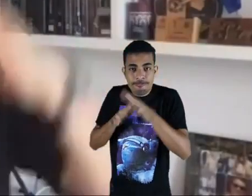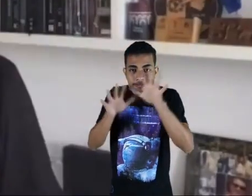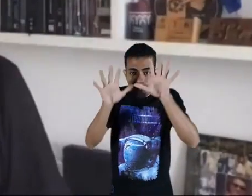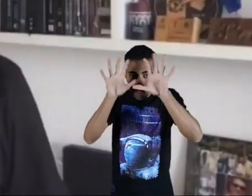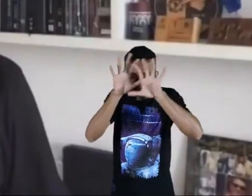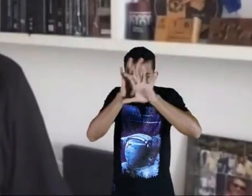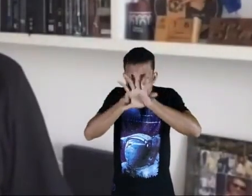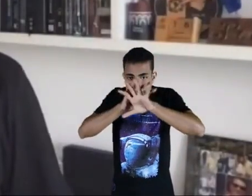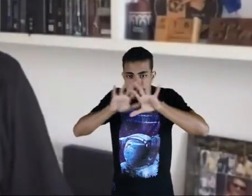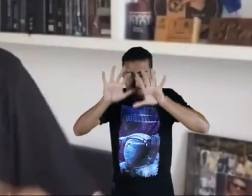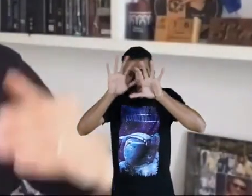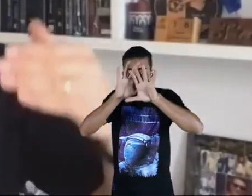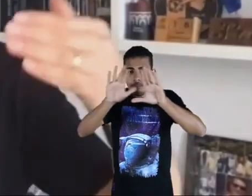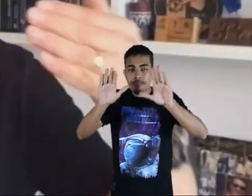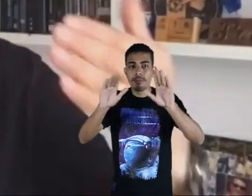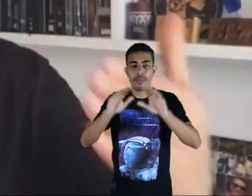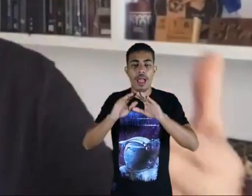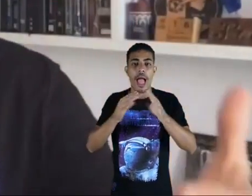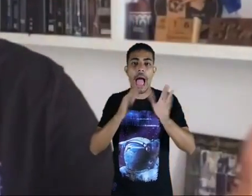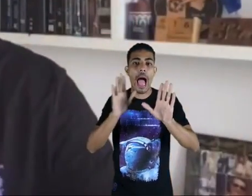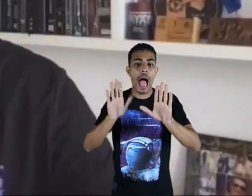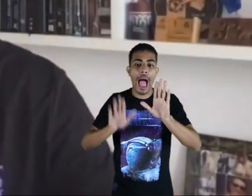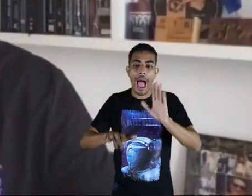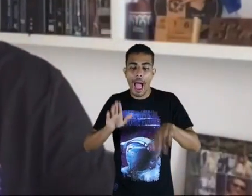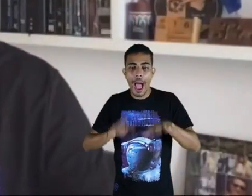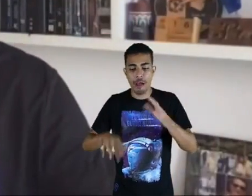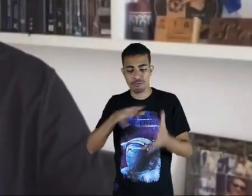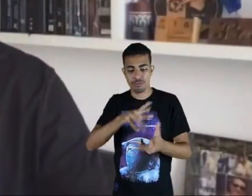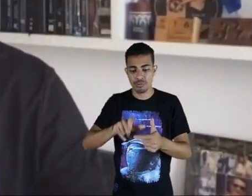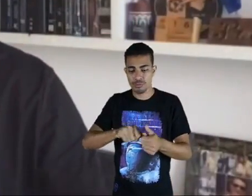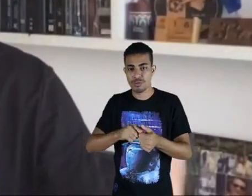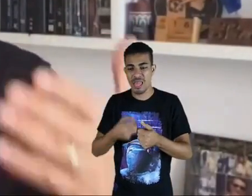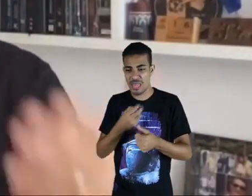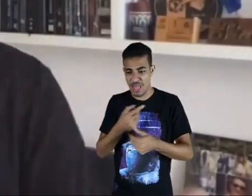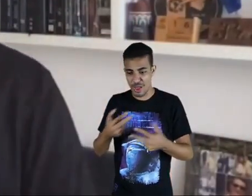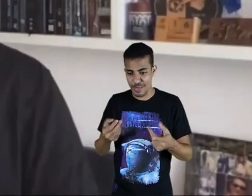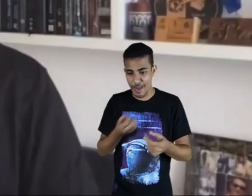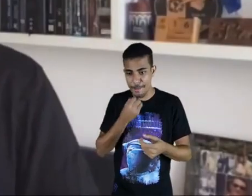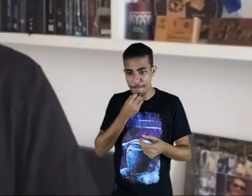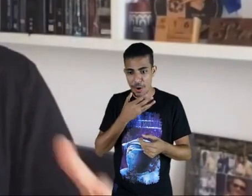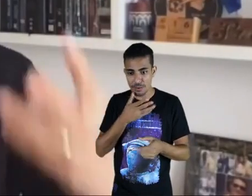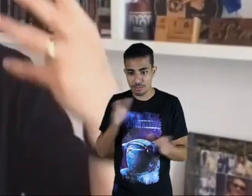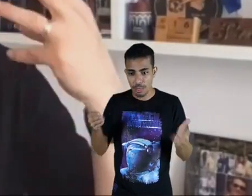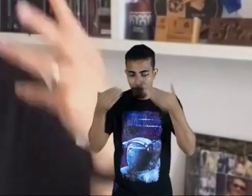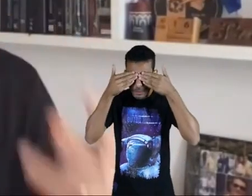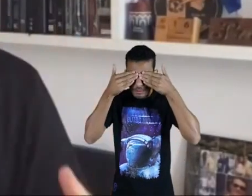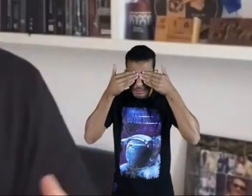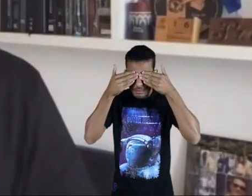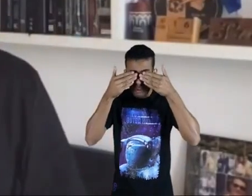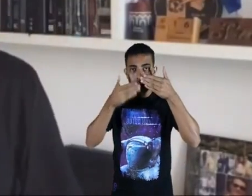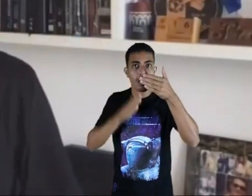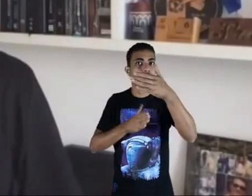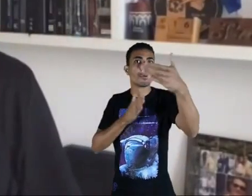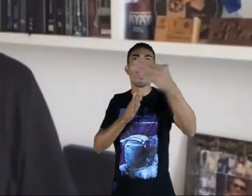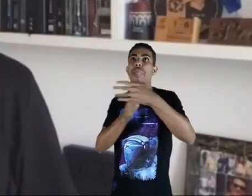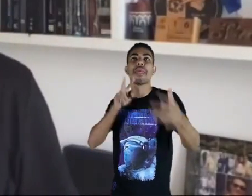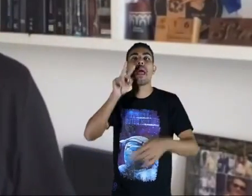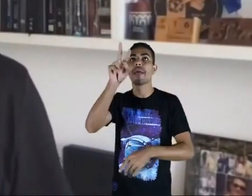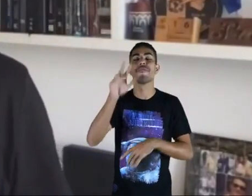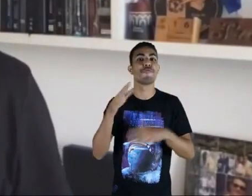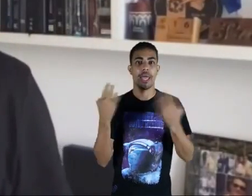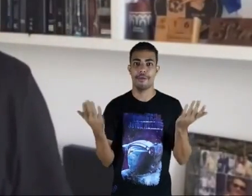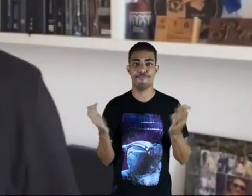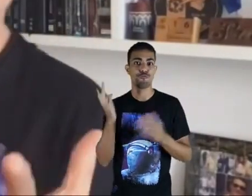o invisível, de caminhar em direção ao futuro eterno e